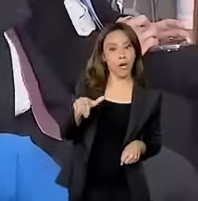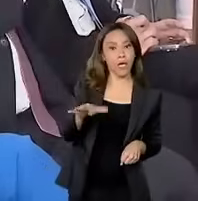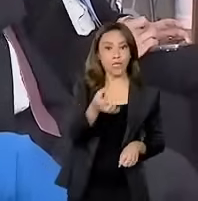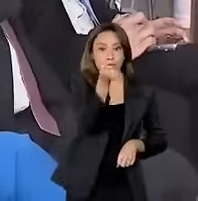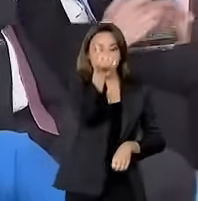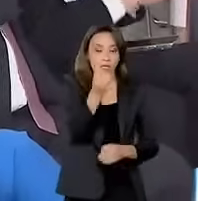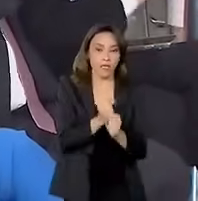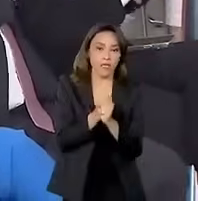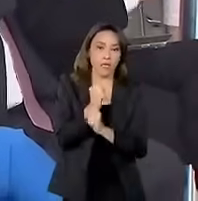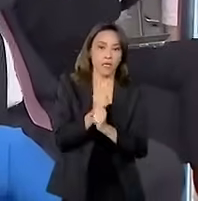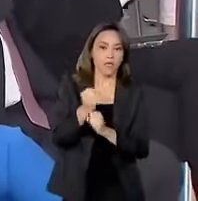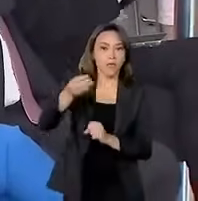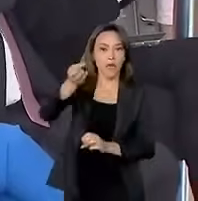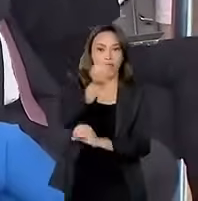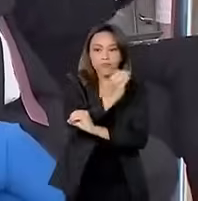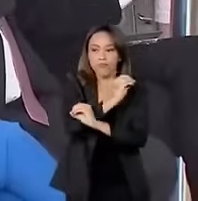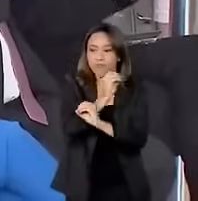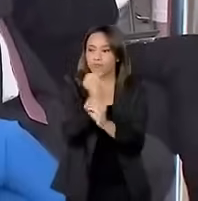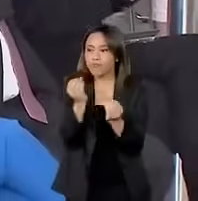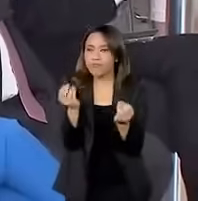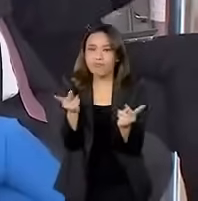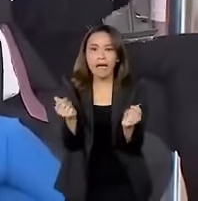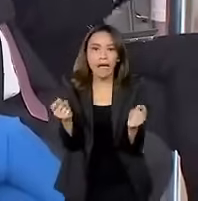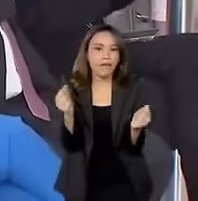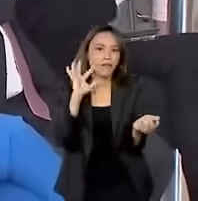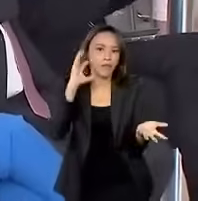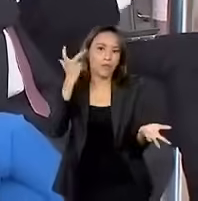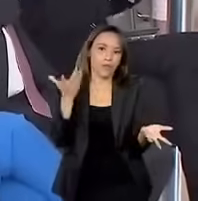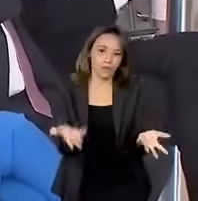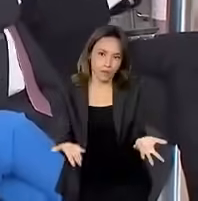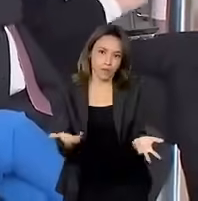6 anos sendo procurada.